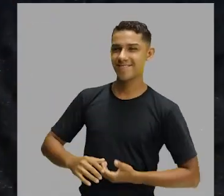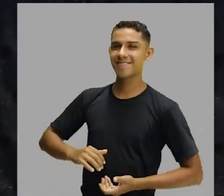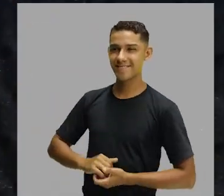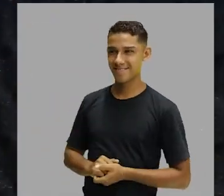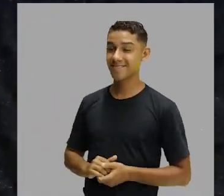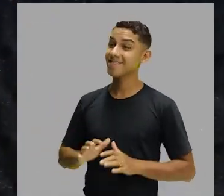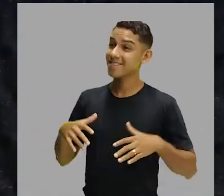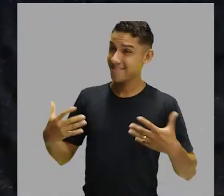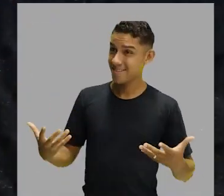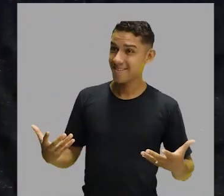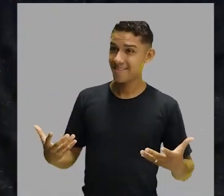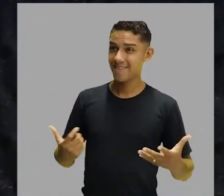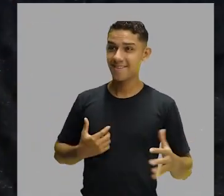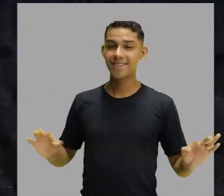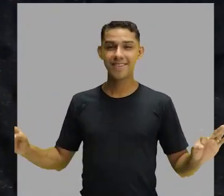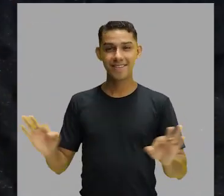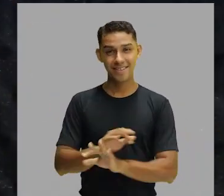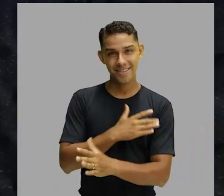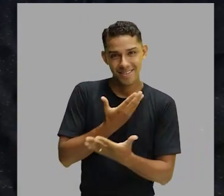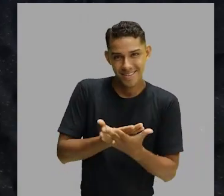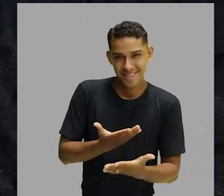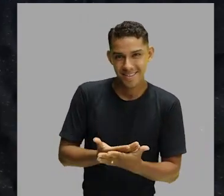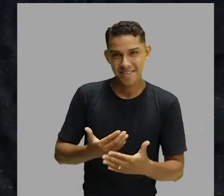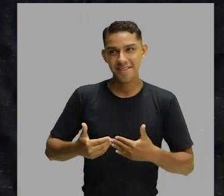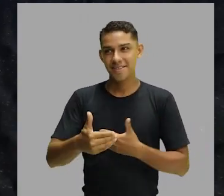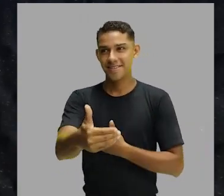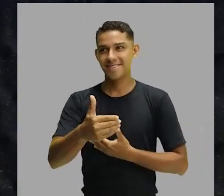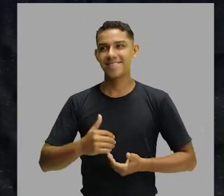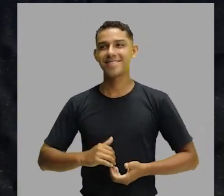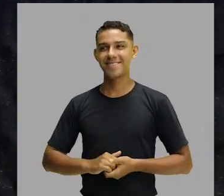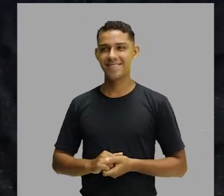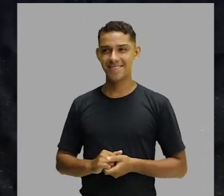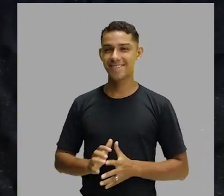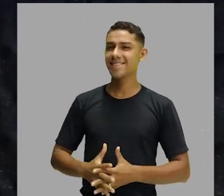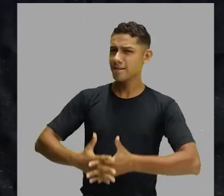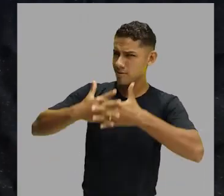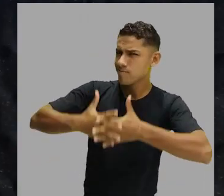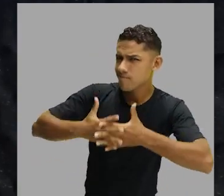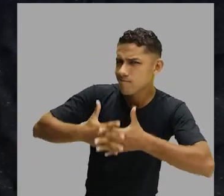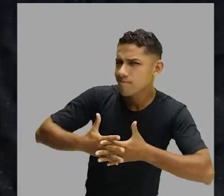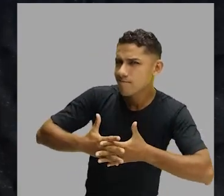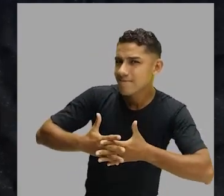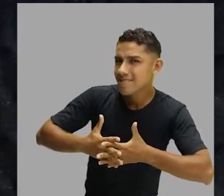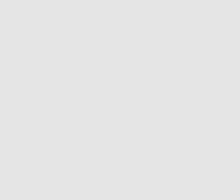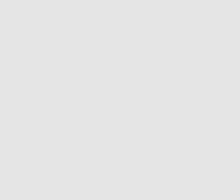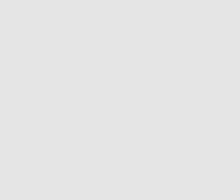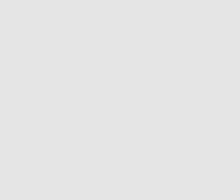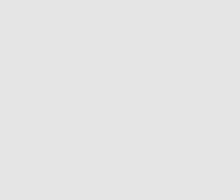Por isso, a gente fica por aqui e continua em outro momento. Compliquei?